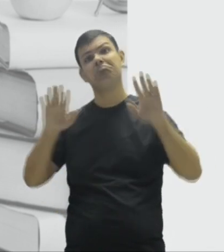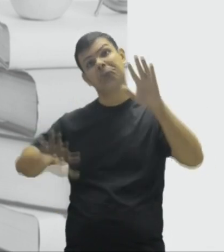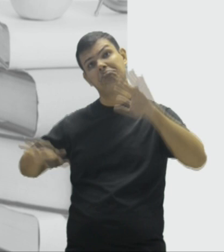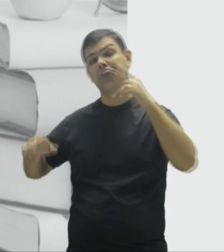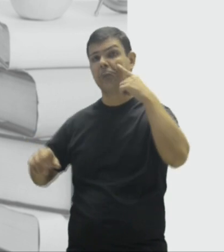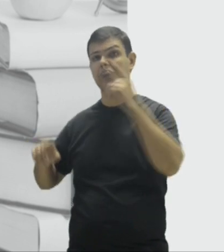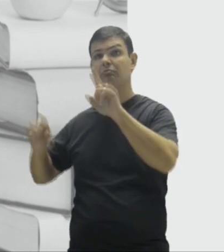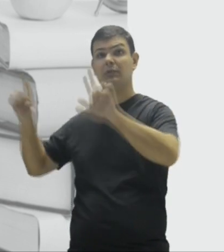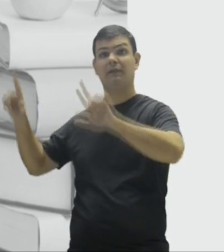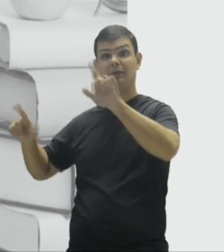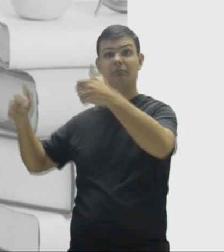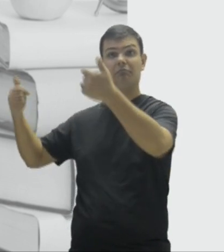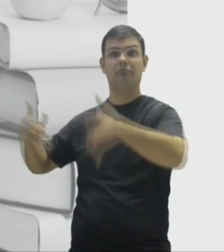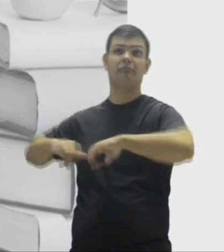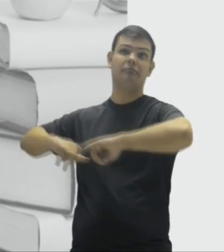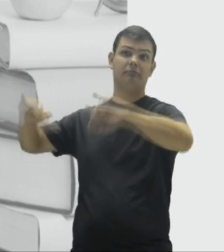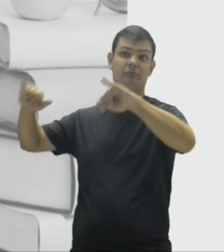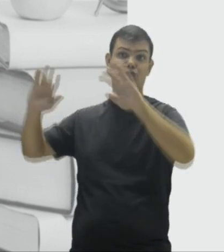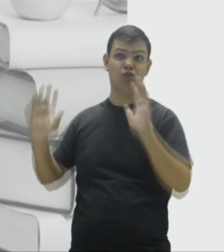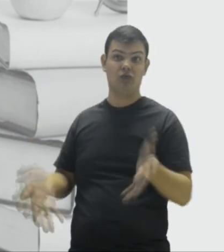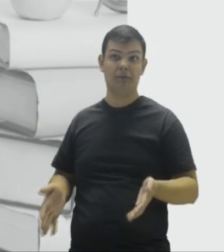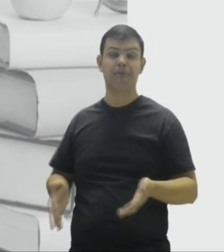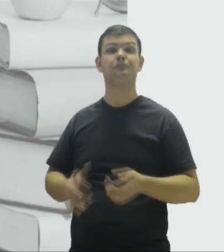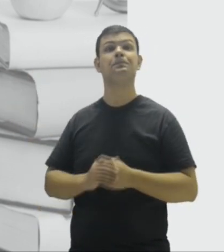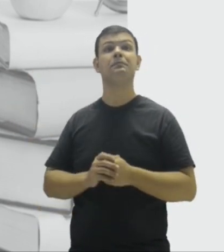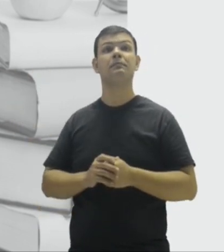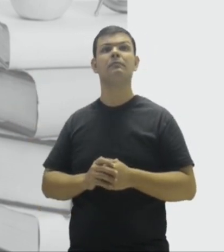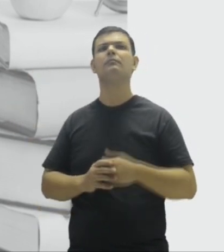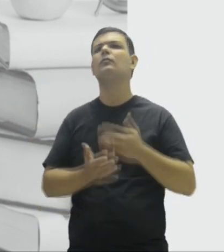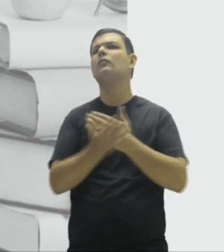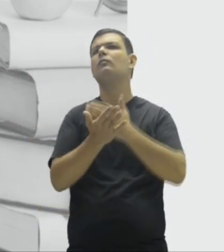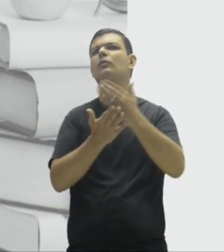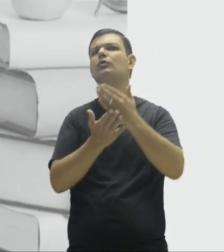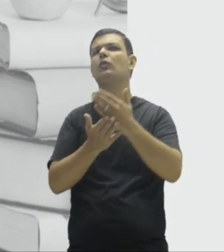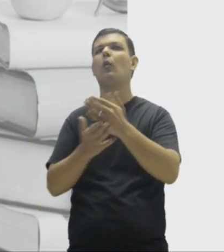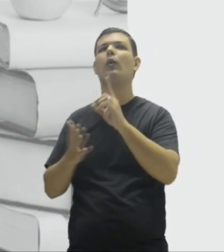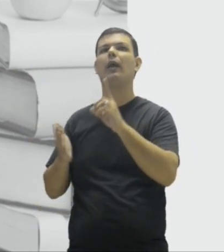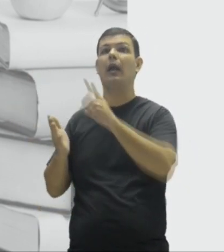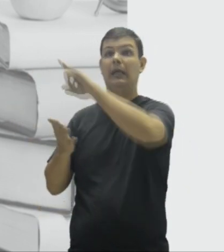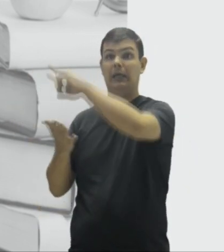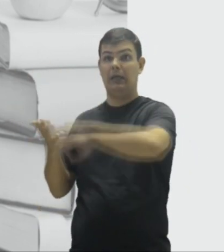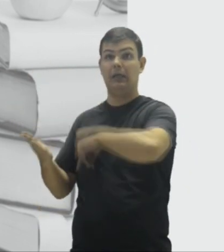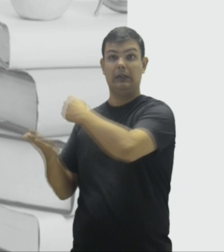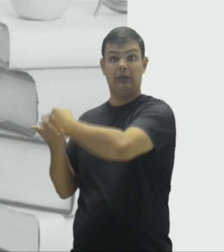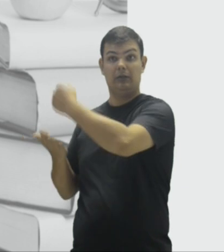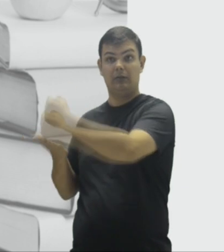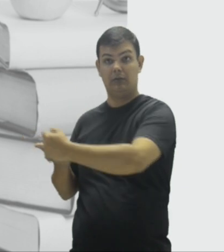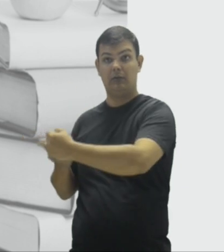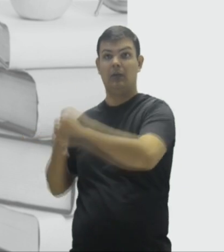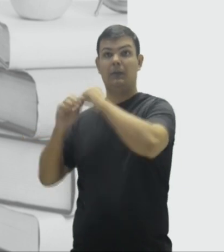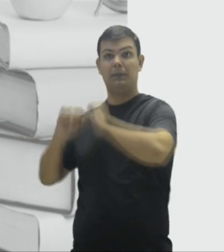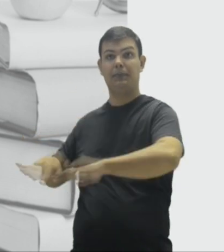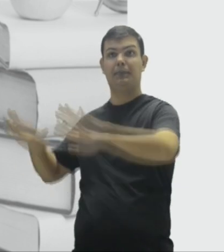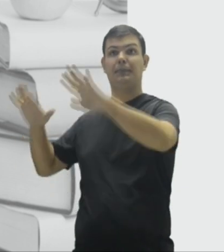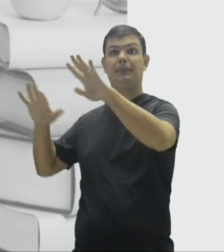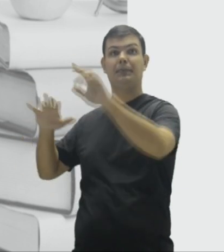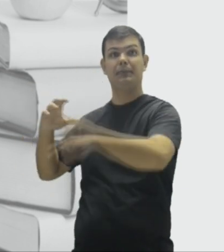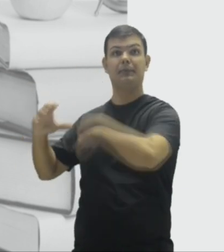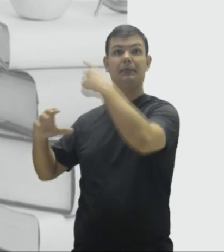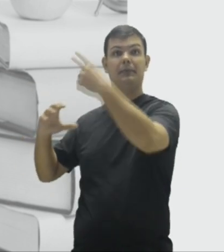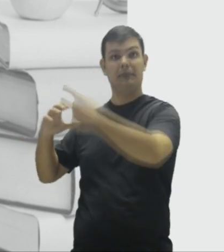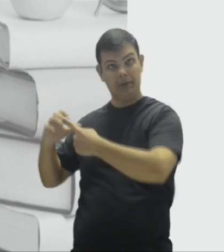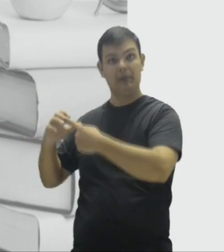programas. Que o Dia Mundial foi baseado aonde? Na Declaração Universal sobre a